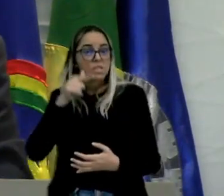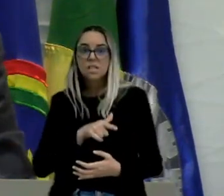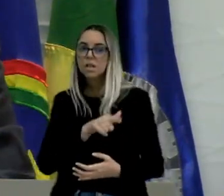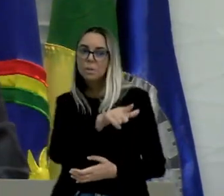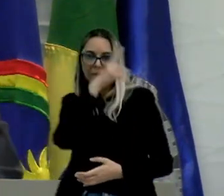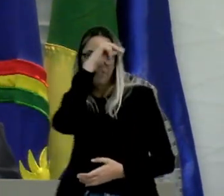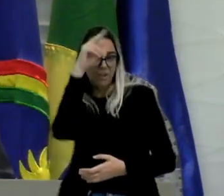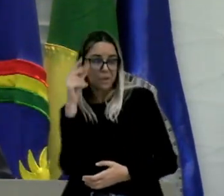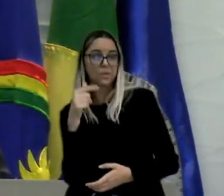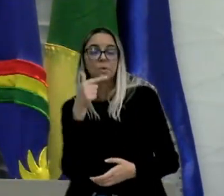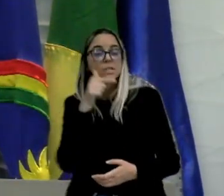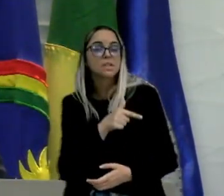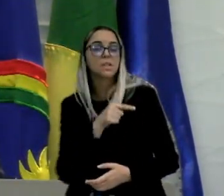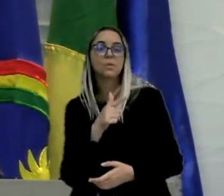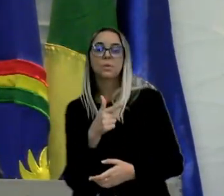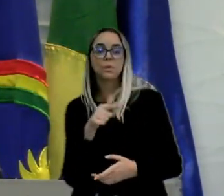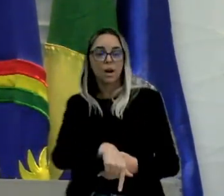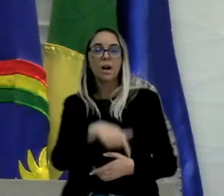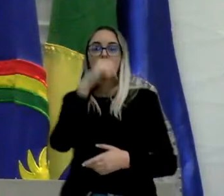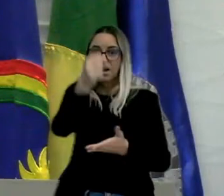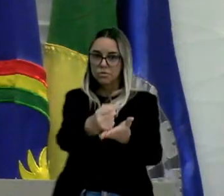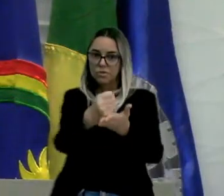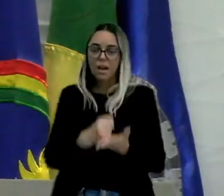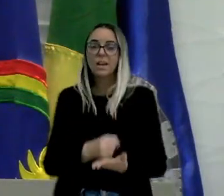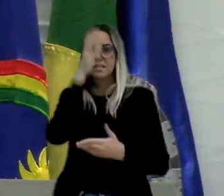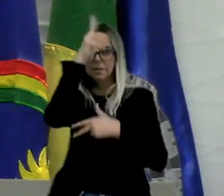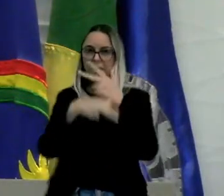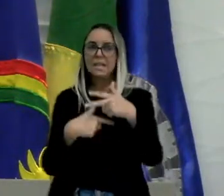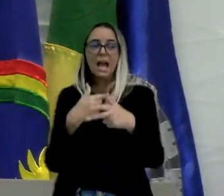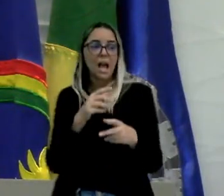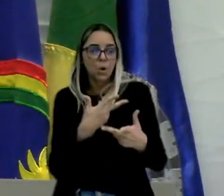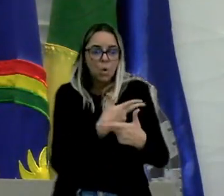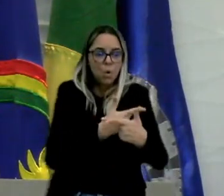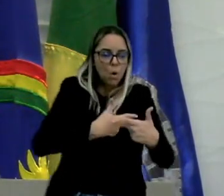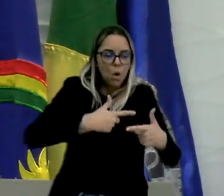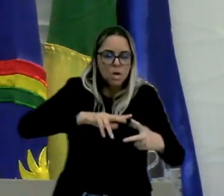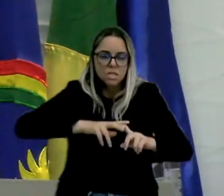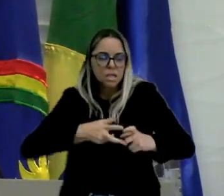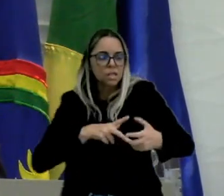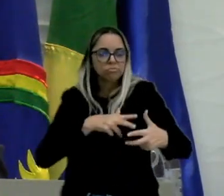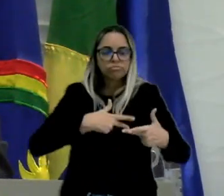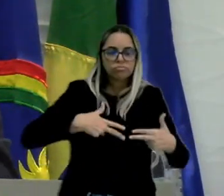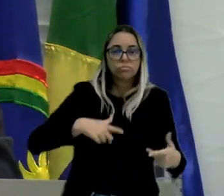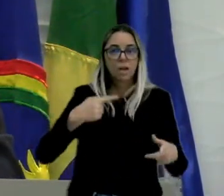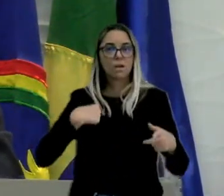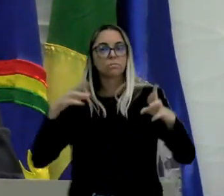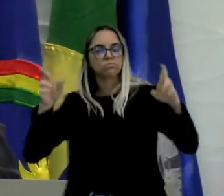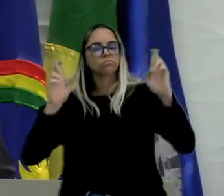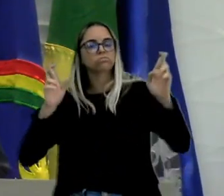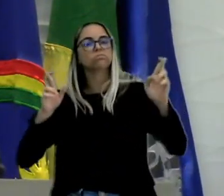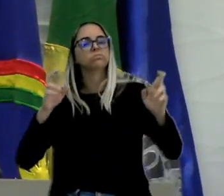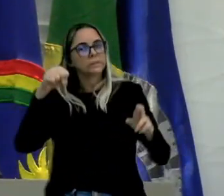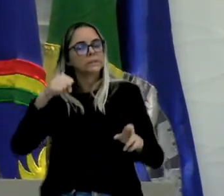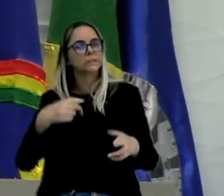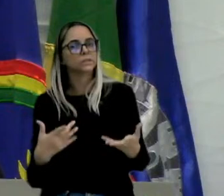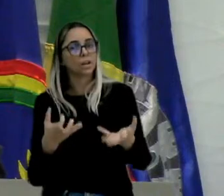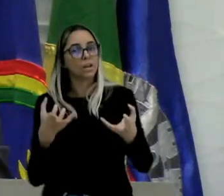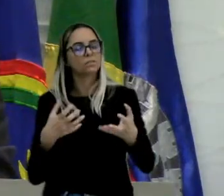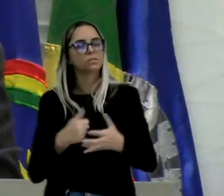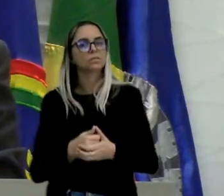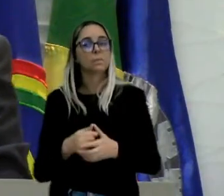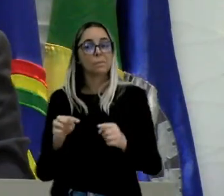graças a Deus Deus queira que chegue todos esses equipamentos que acredito que vai chegar assim eu torço por isso agora que não deixa ficar como